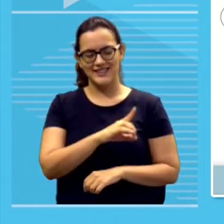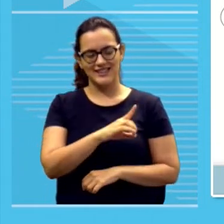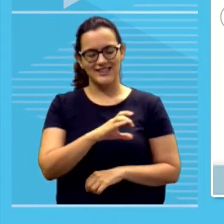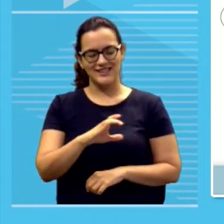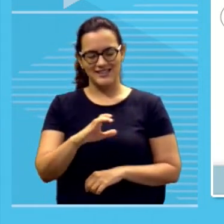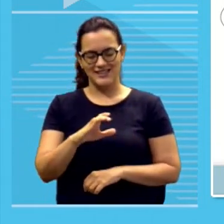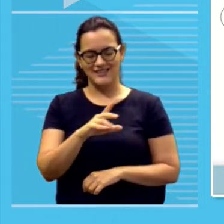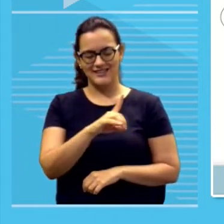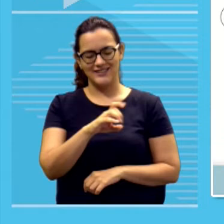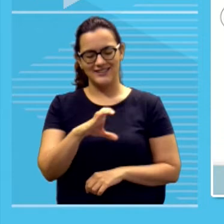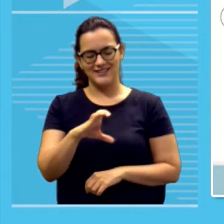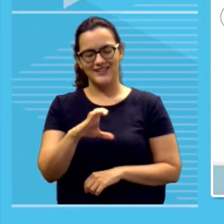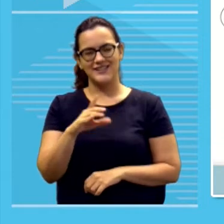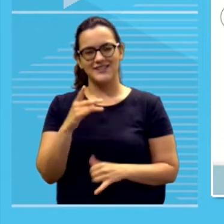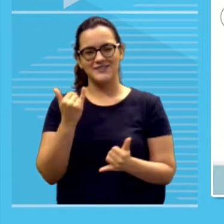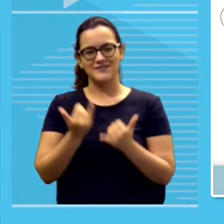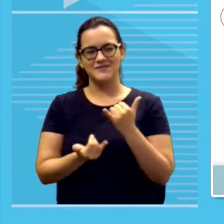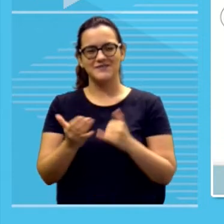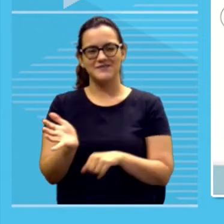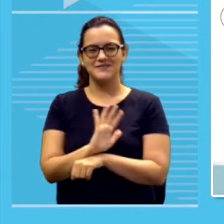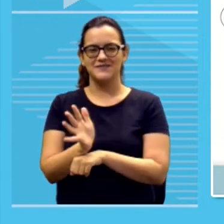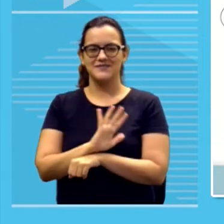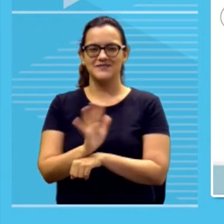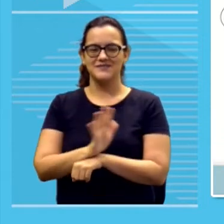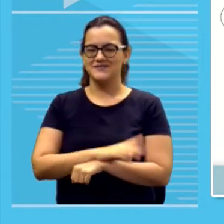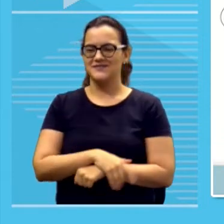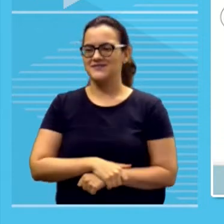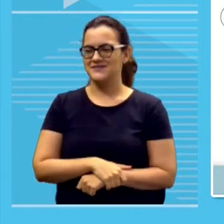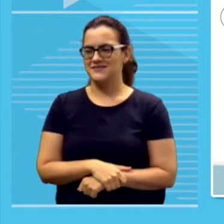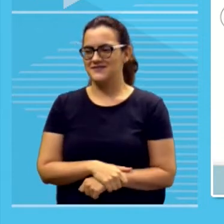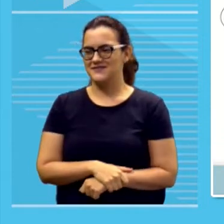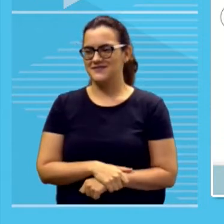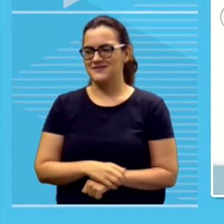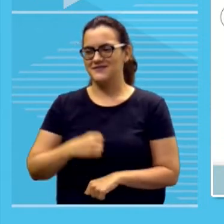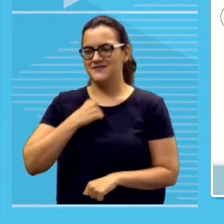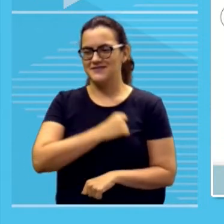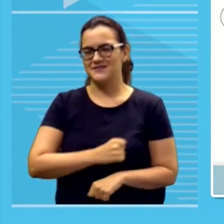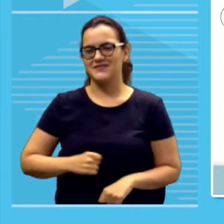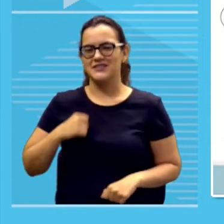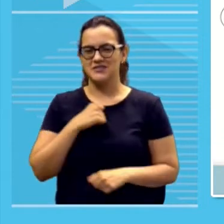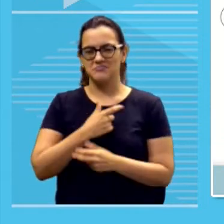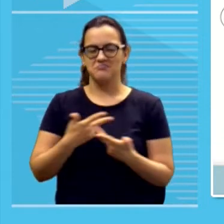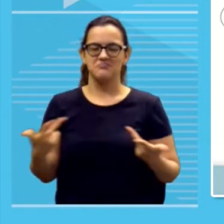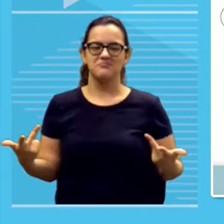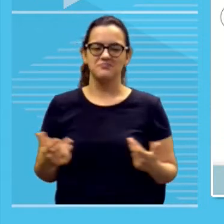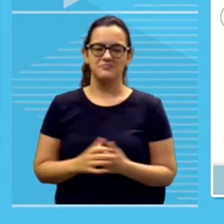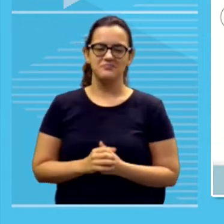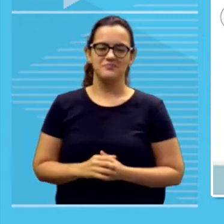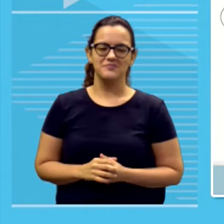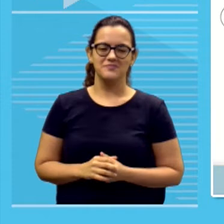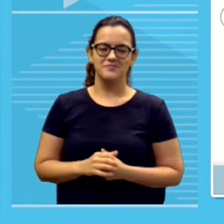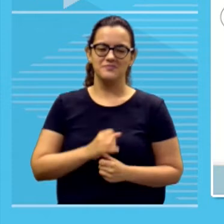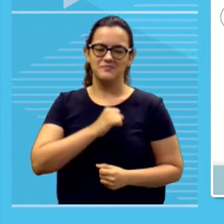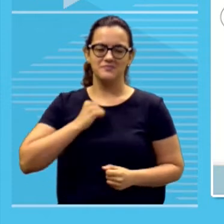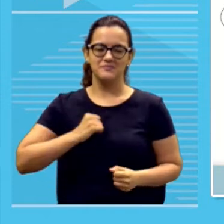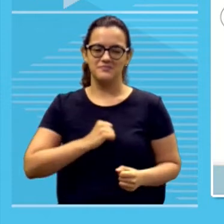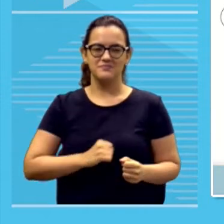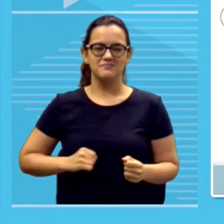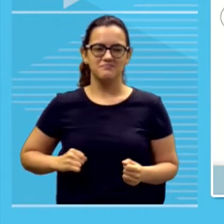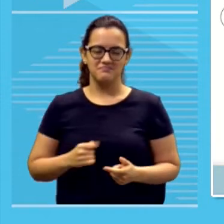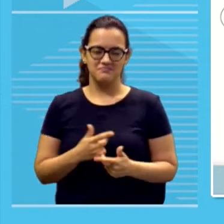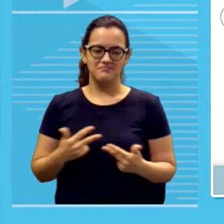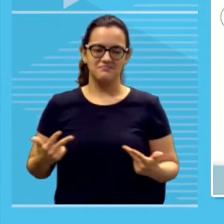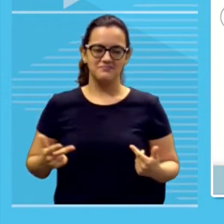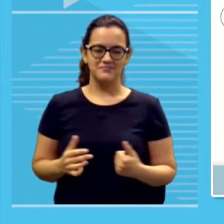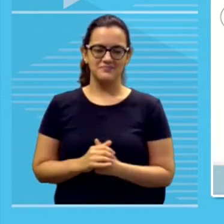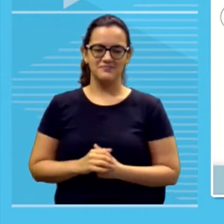Marvel é de Siel do super-herói lá a confusão de quem que o Superman vai ser o Superman mesmo rapaz vou te dizer vamos lá professor